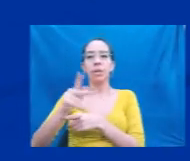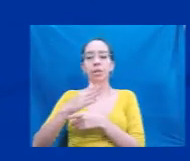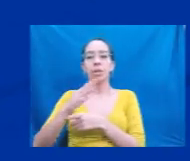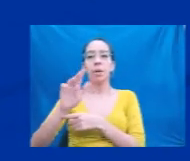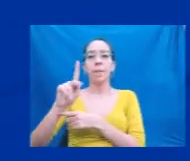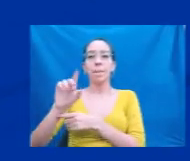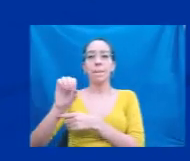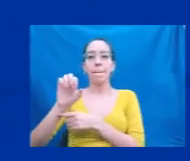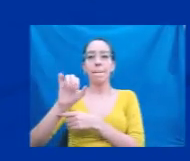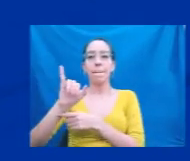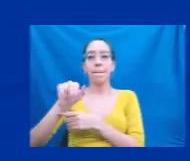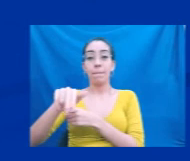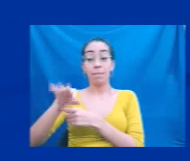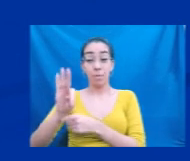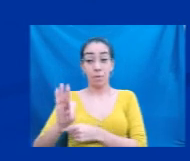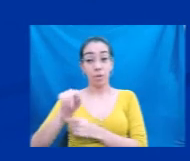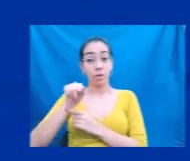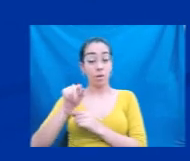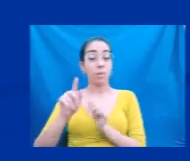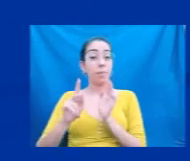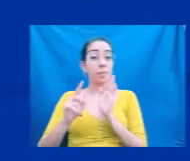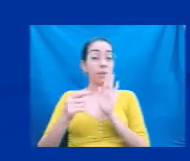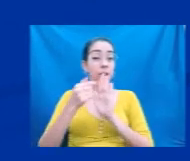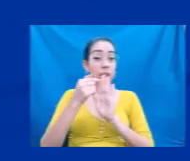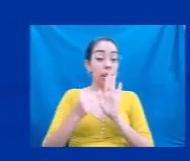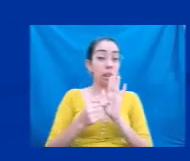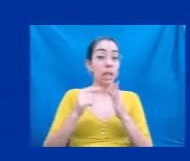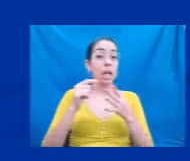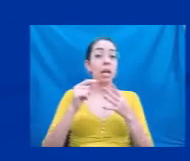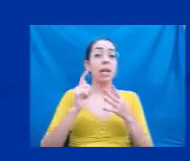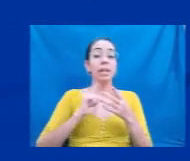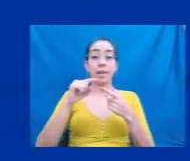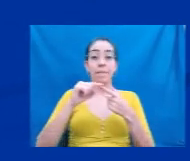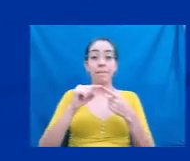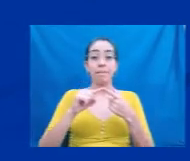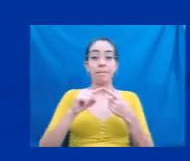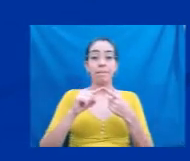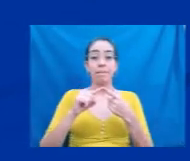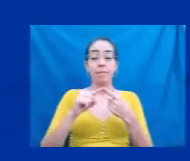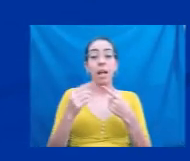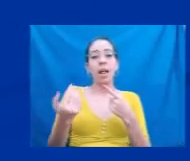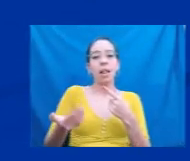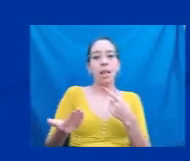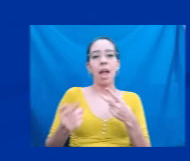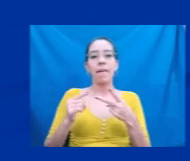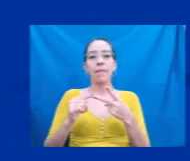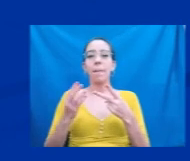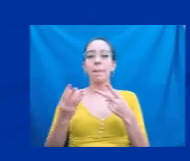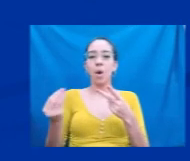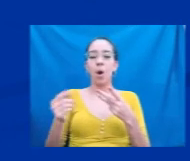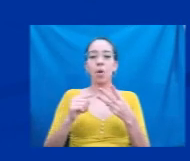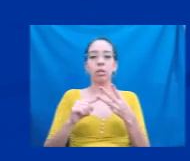muito inflamáveis e extremamente inflamáveis, né? Então, aqui a gente tem o acetileno, que é um composto extremamente